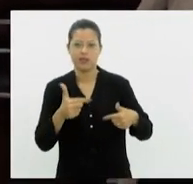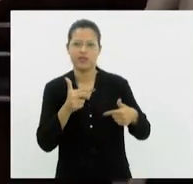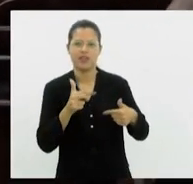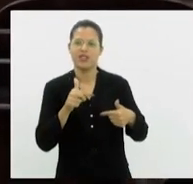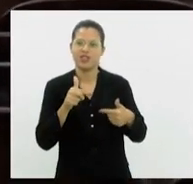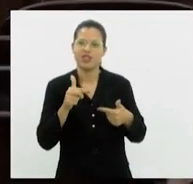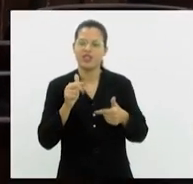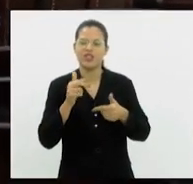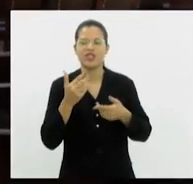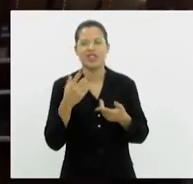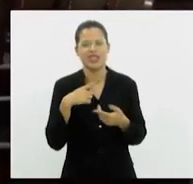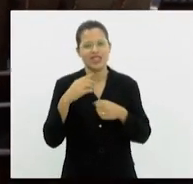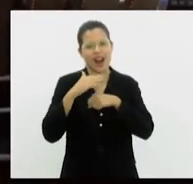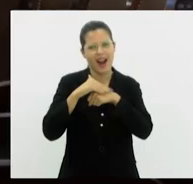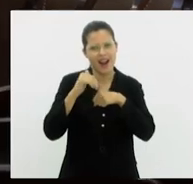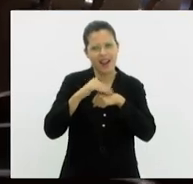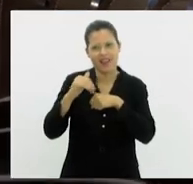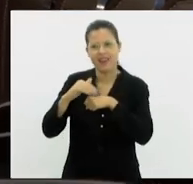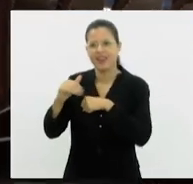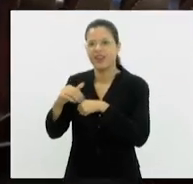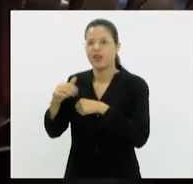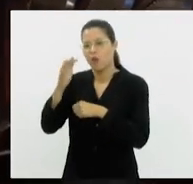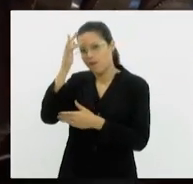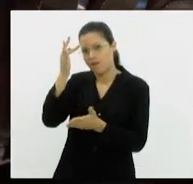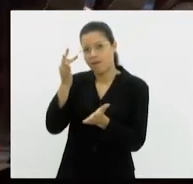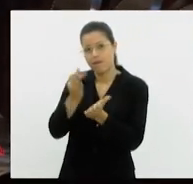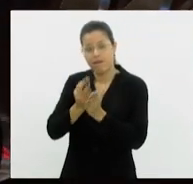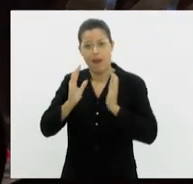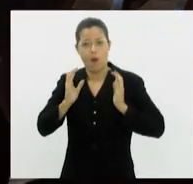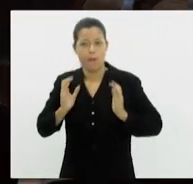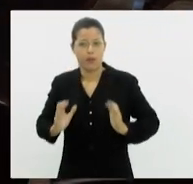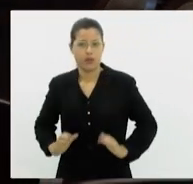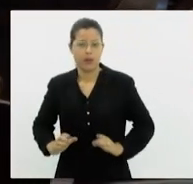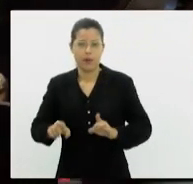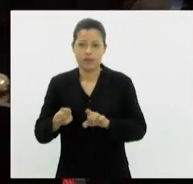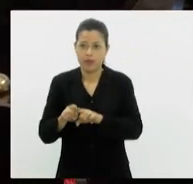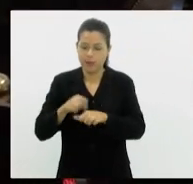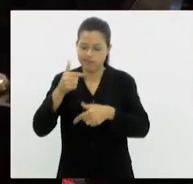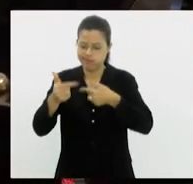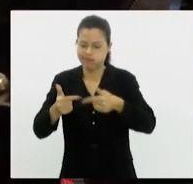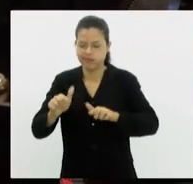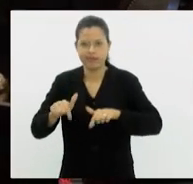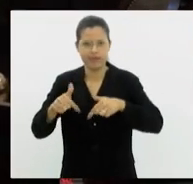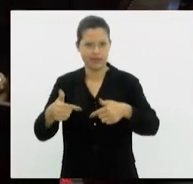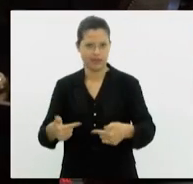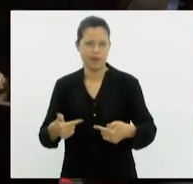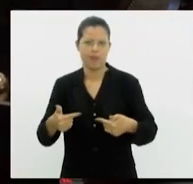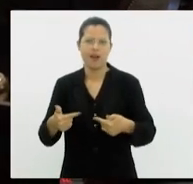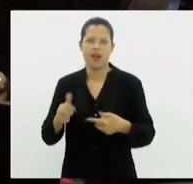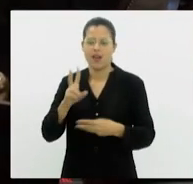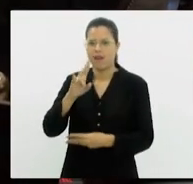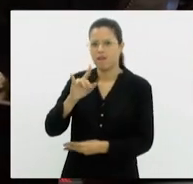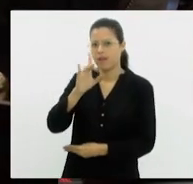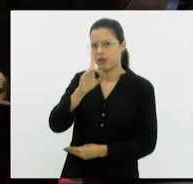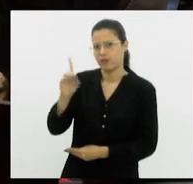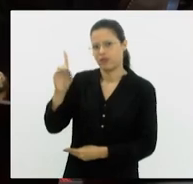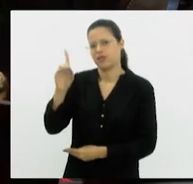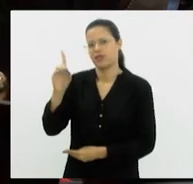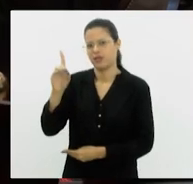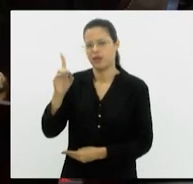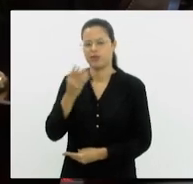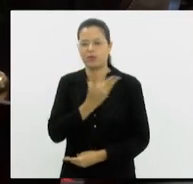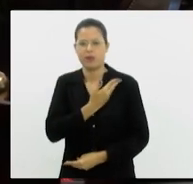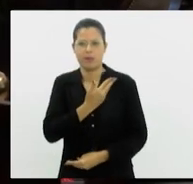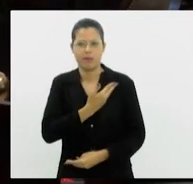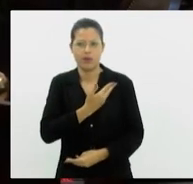ao seu redor com carisma, fé, caráter e disposição para trabalhar. Vai com Deus, meu amigo. Fecha aspas. Mais